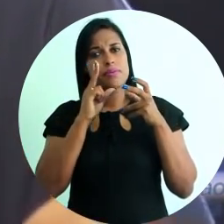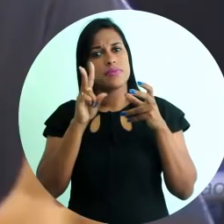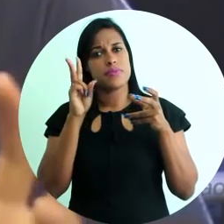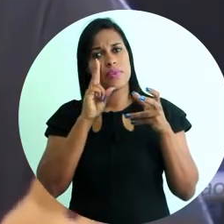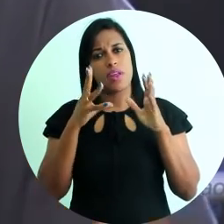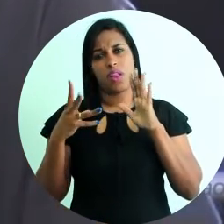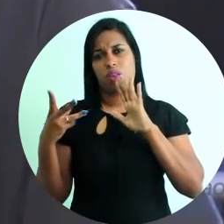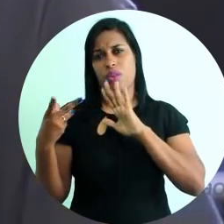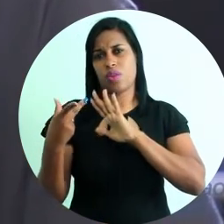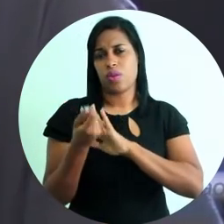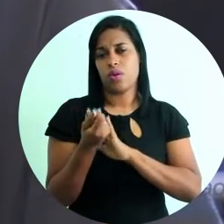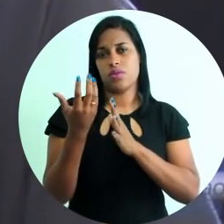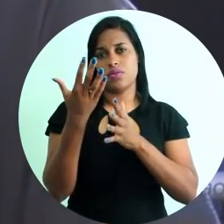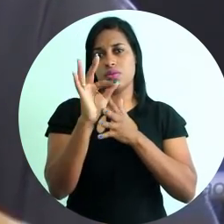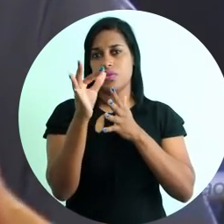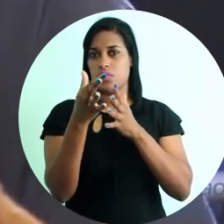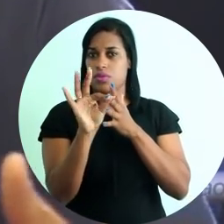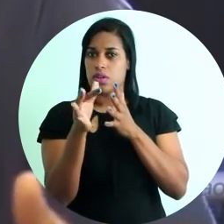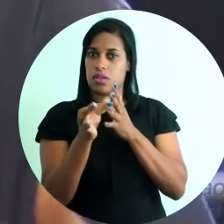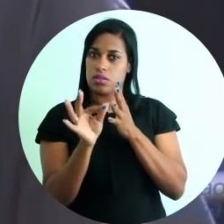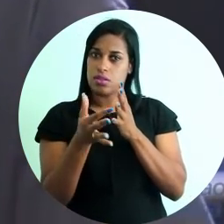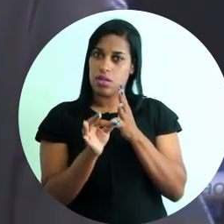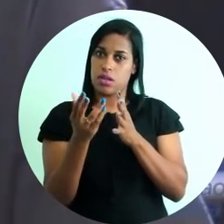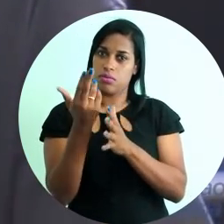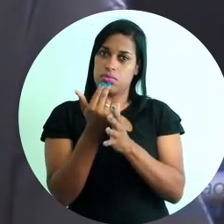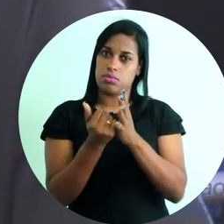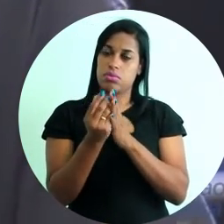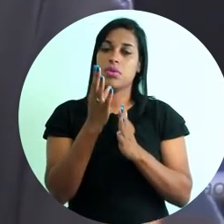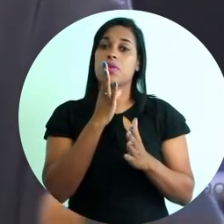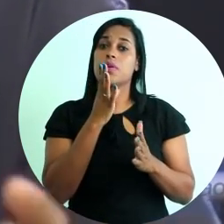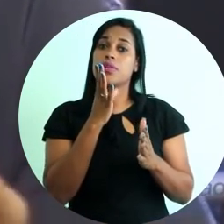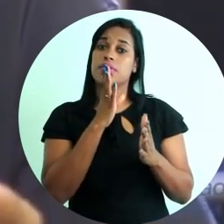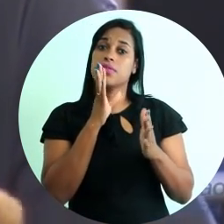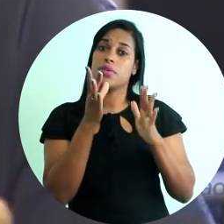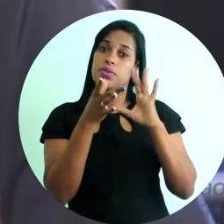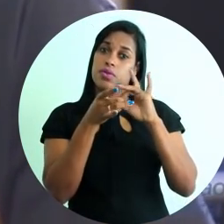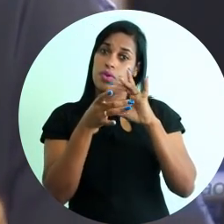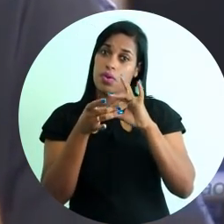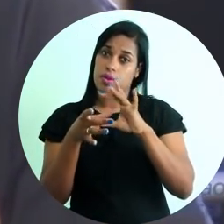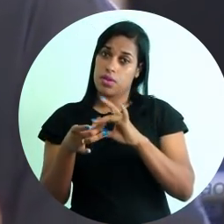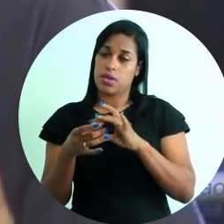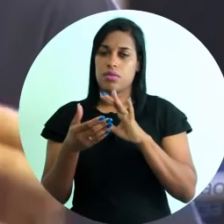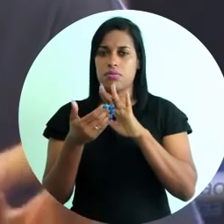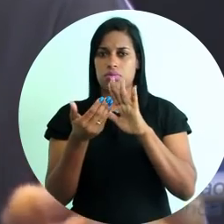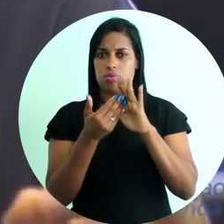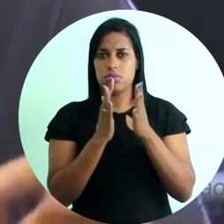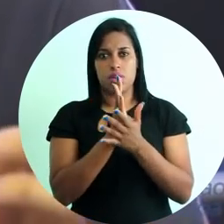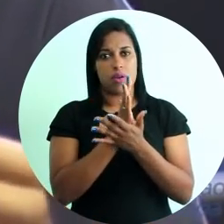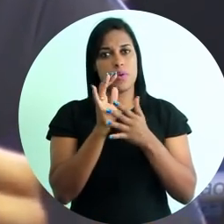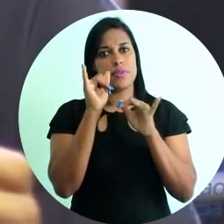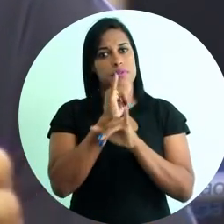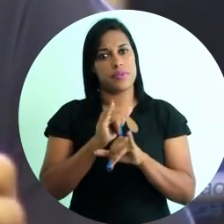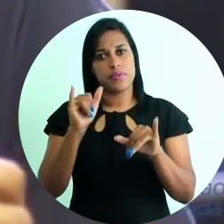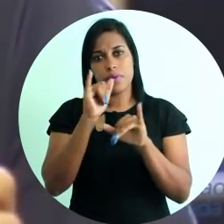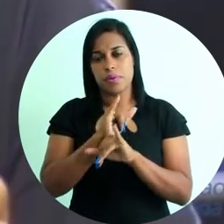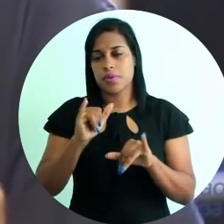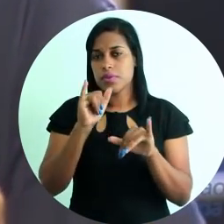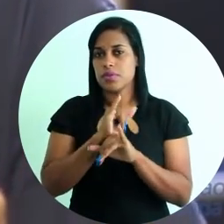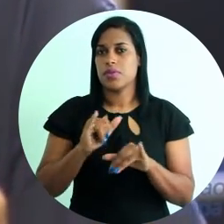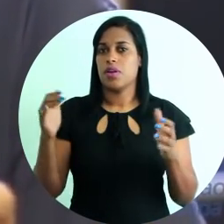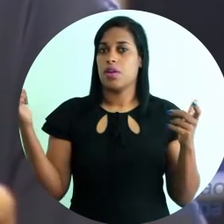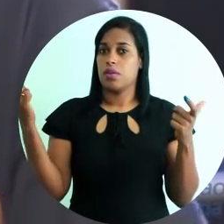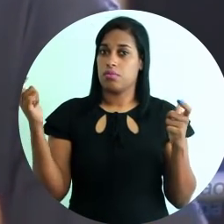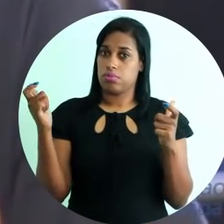ver todos os detalhes de uma imagem para conhecer o seu contexto. Você pode tirar algumas informações, alguns pixels, reduzir um